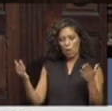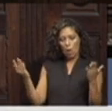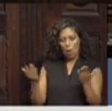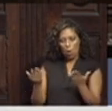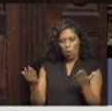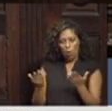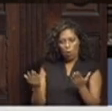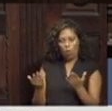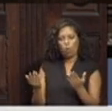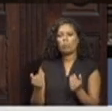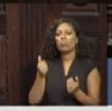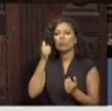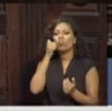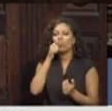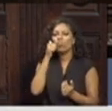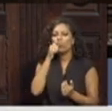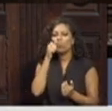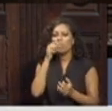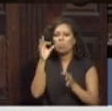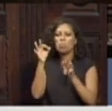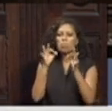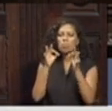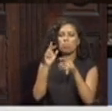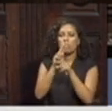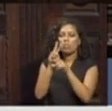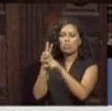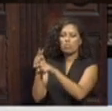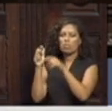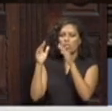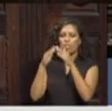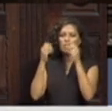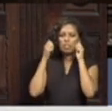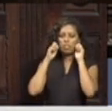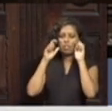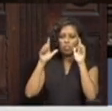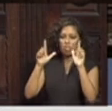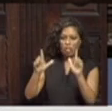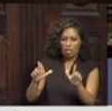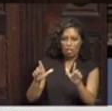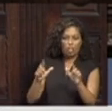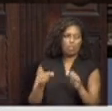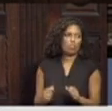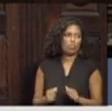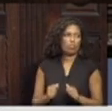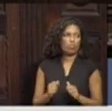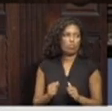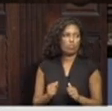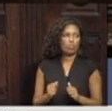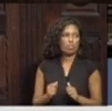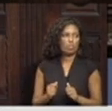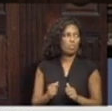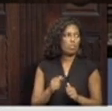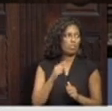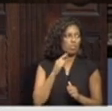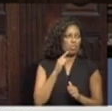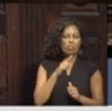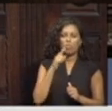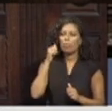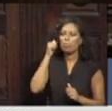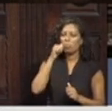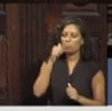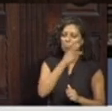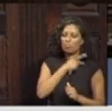dar sequência ao debate aberto pelo deputado Valdec Carneiro, com absoluta precisão e